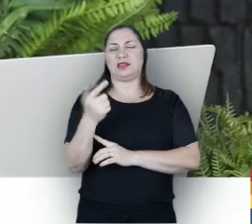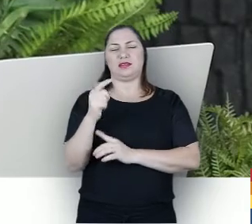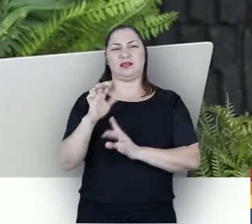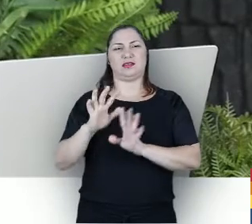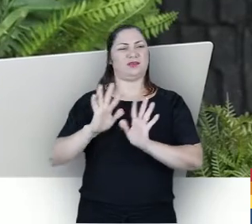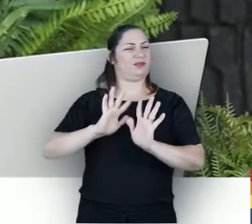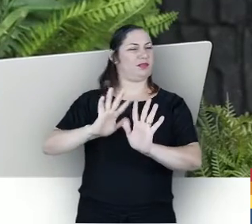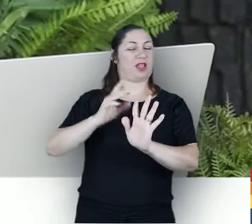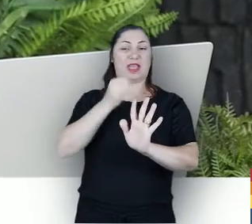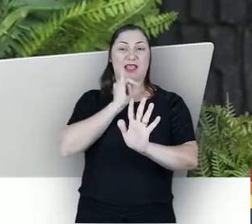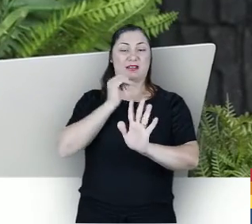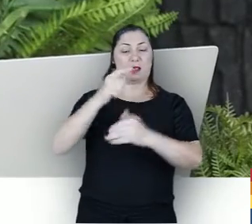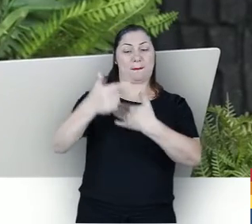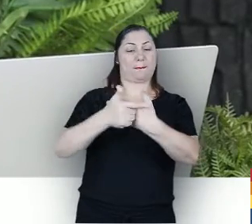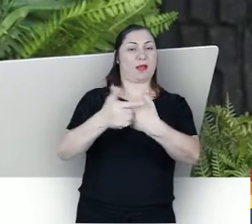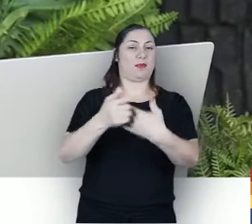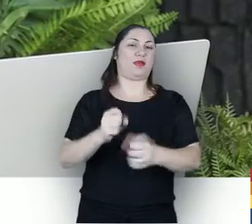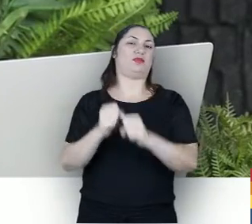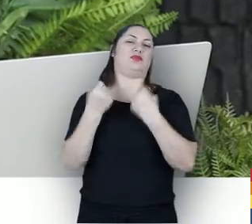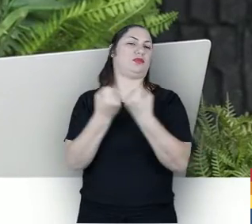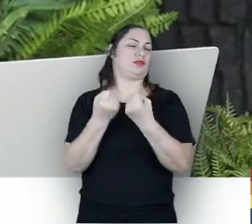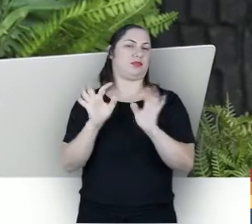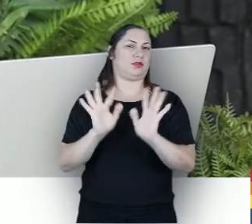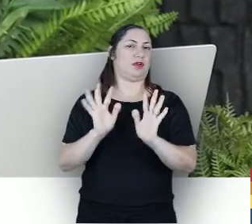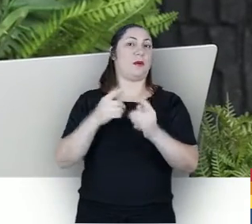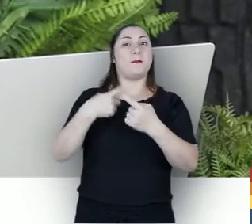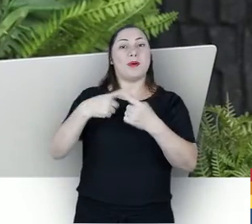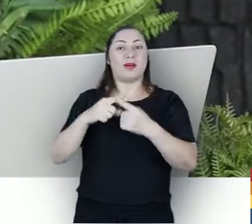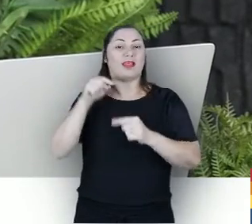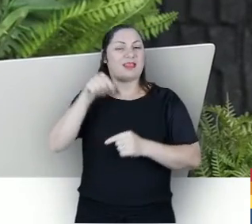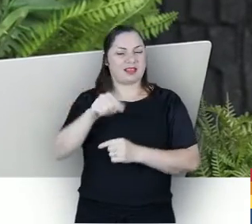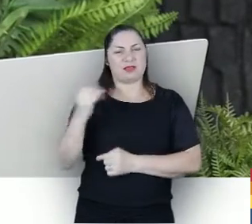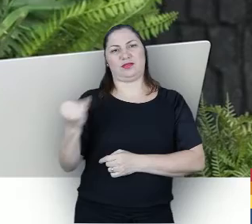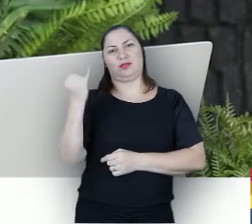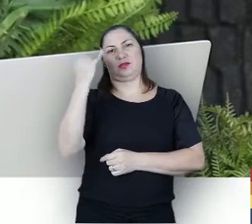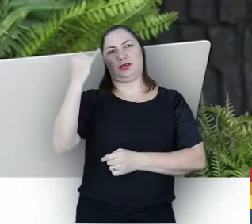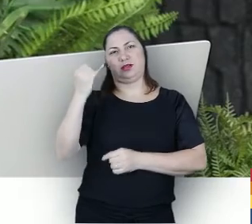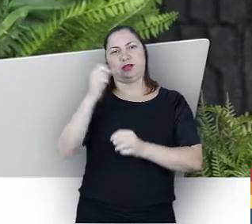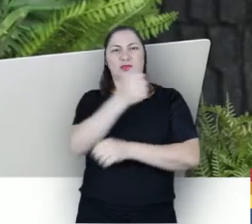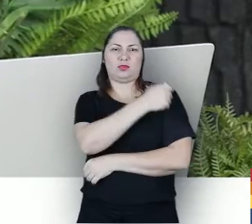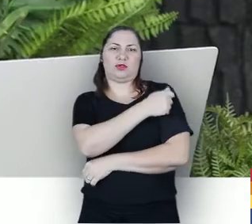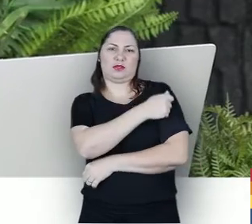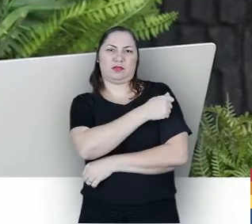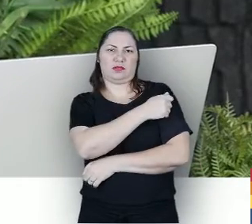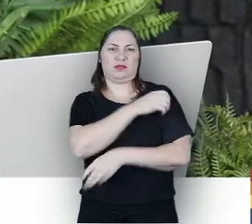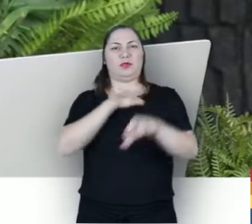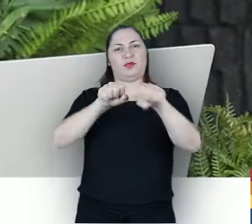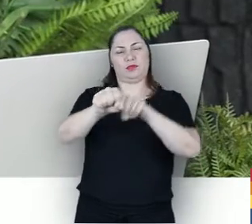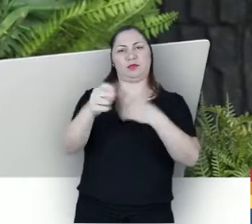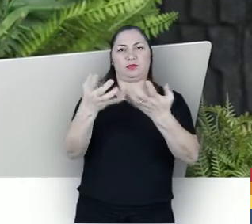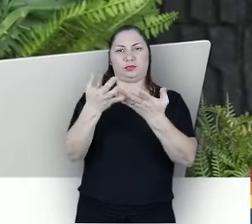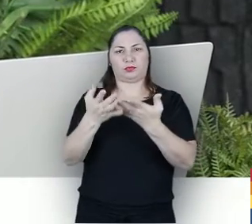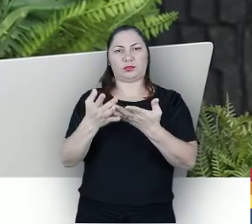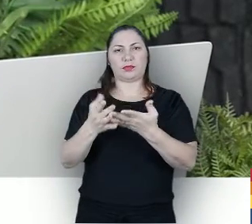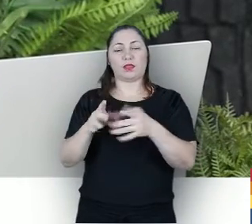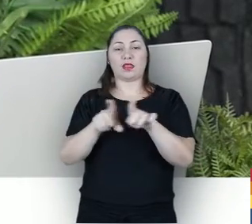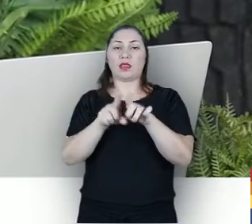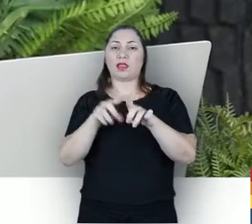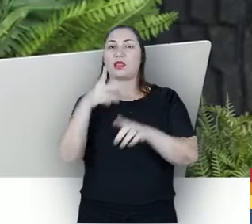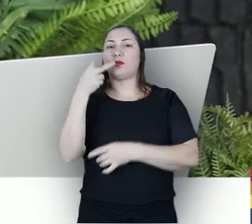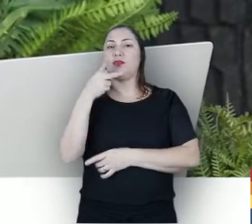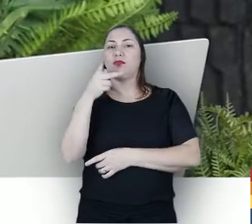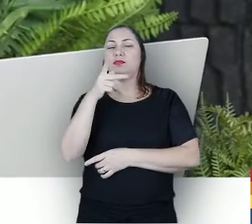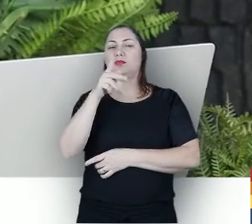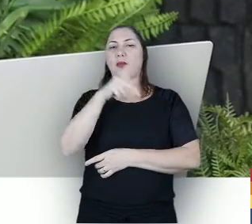o ensino, a educação, trabalhar as habilidades sem considerar o seu papel social, porque,